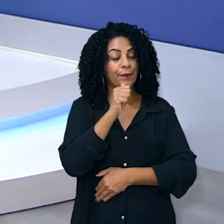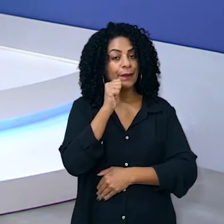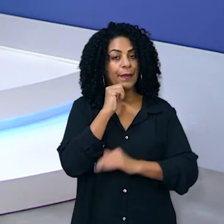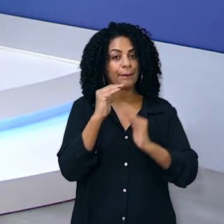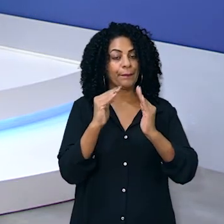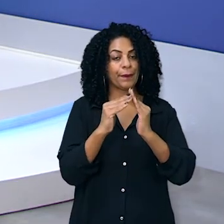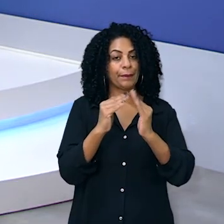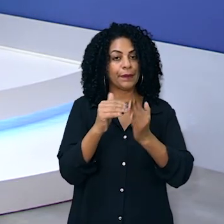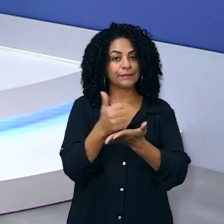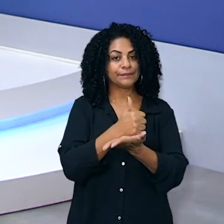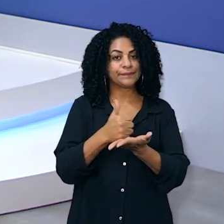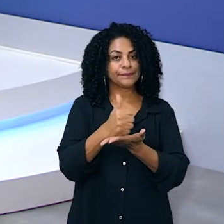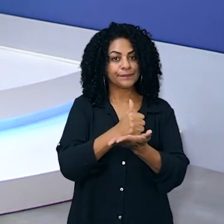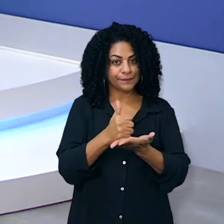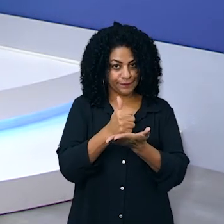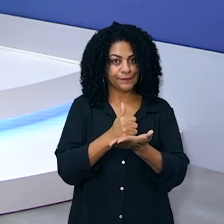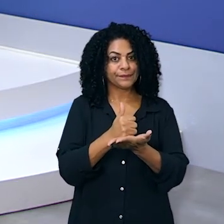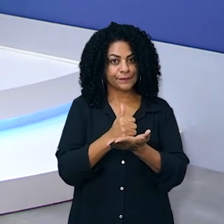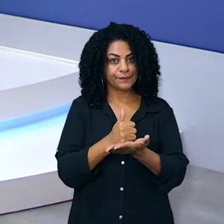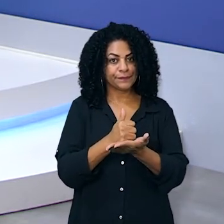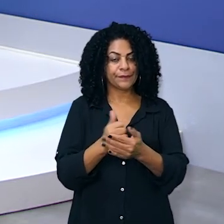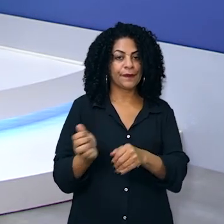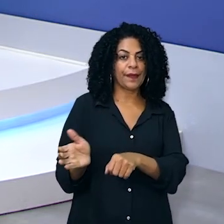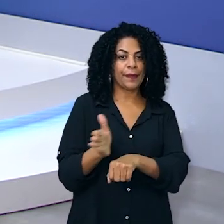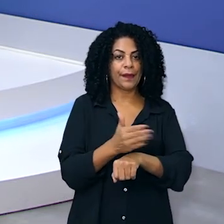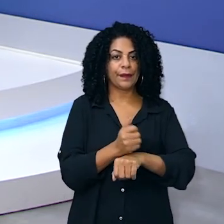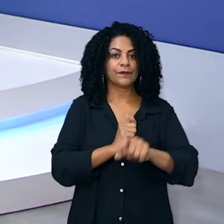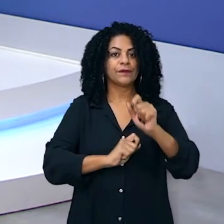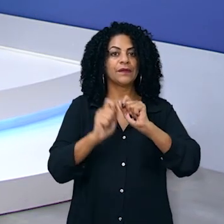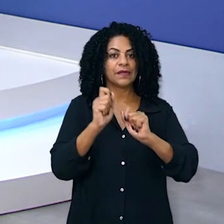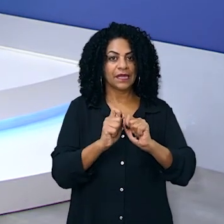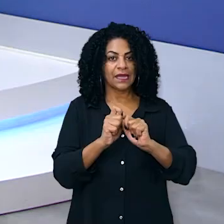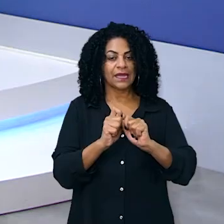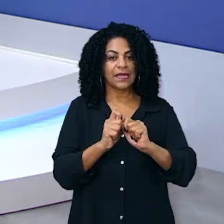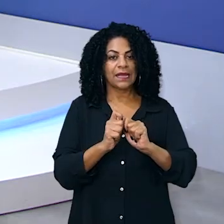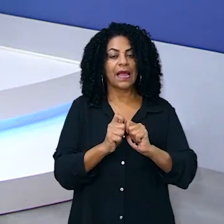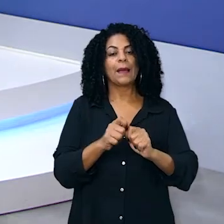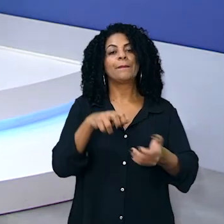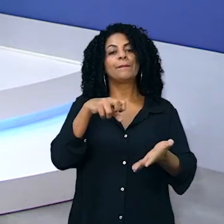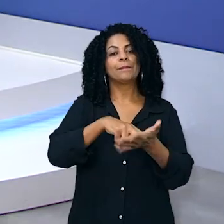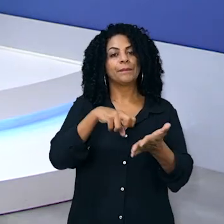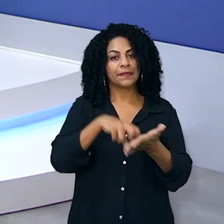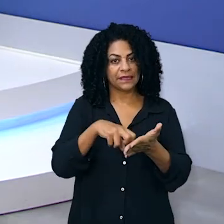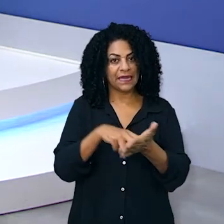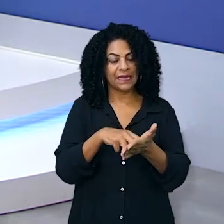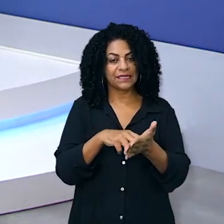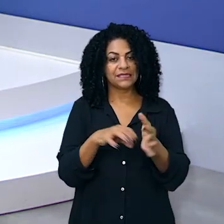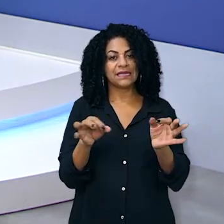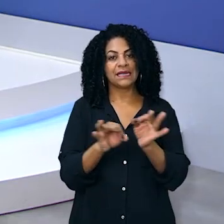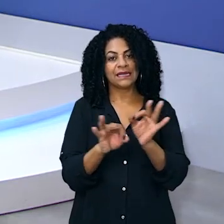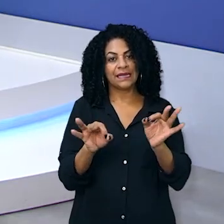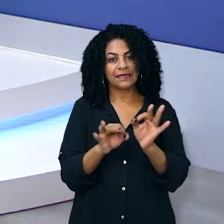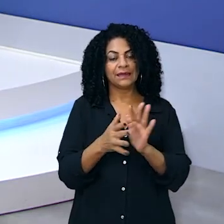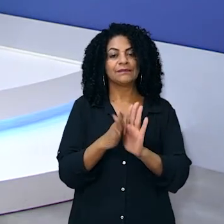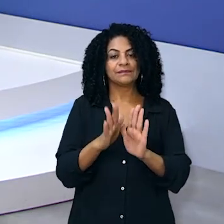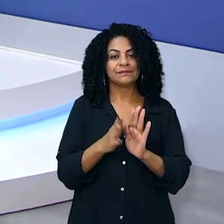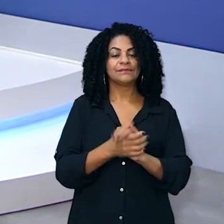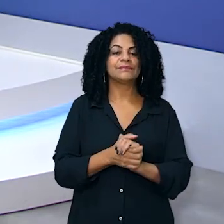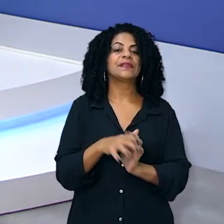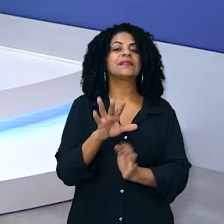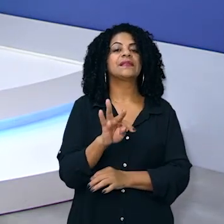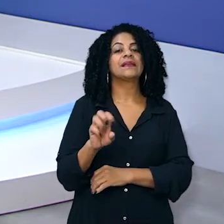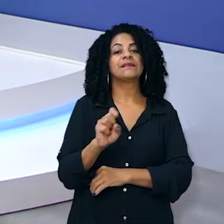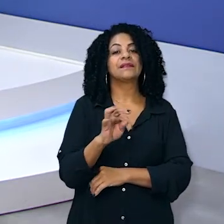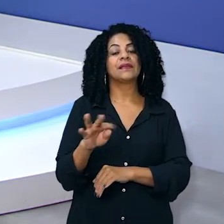trabalhava recorreu da decisão das instâncias anteriores que havia considerado a penalidade excessiva. Mas no Tribunal Superior do Trabalho,